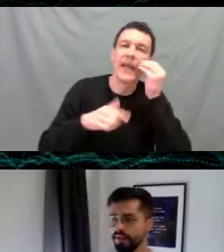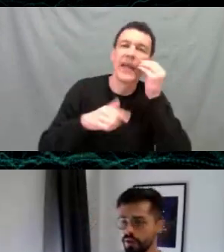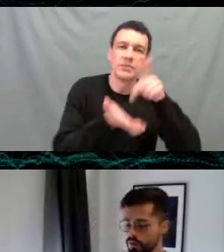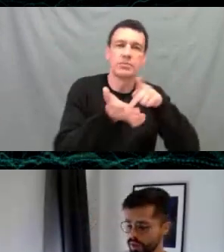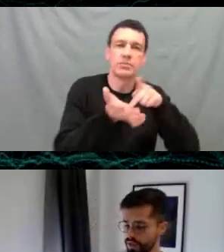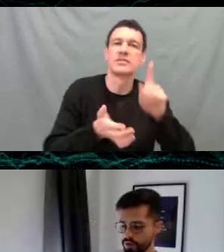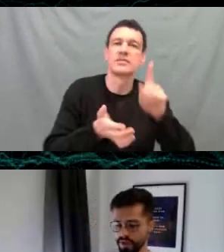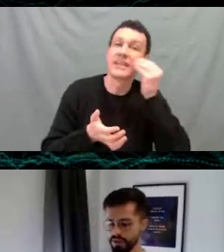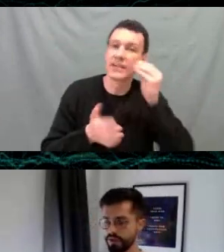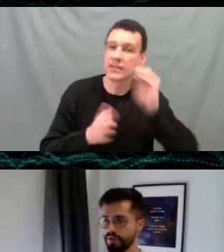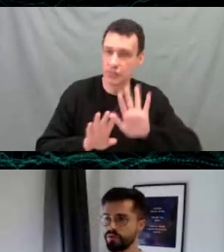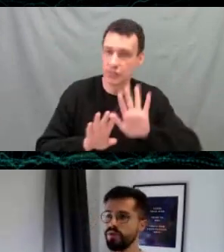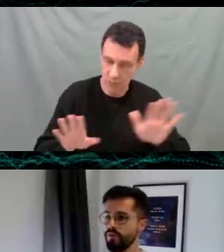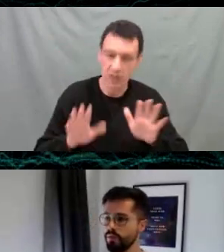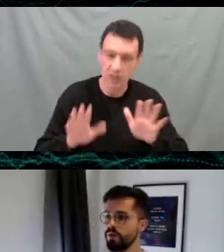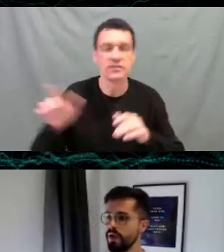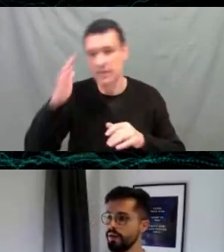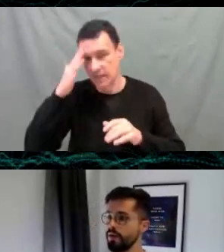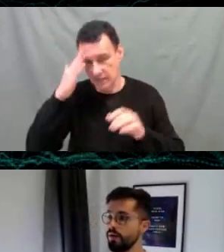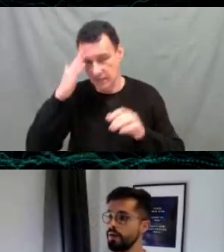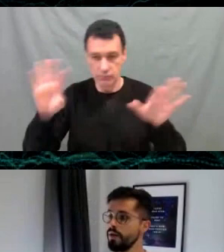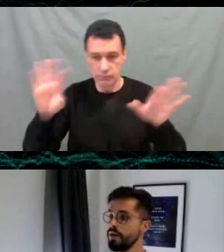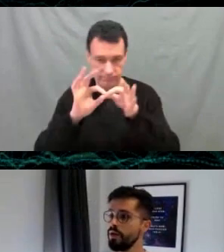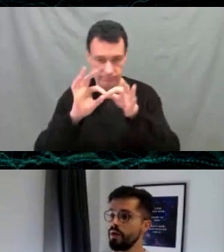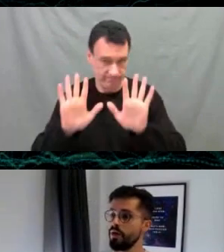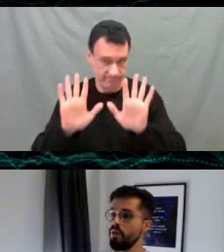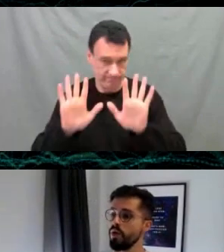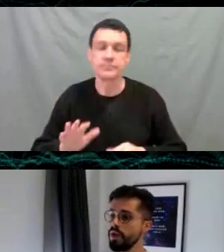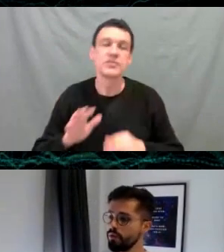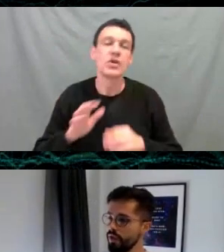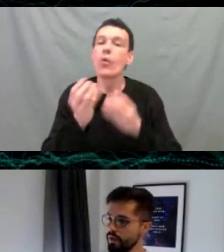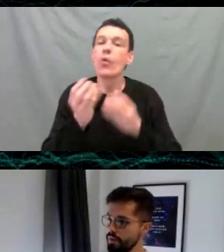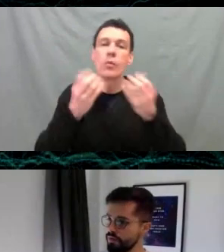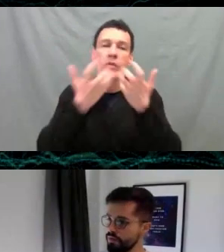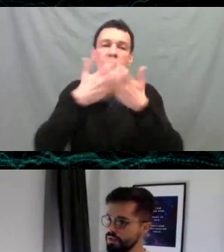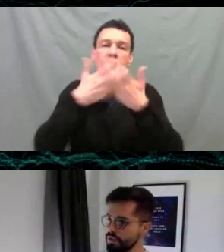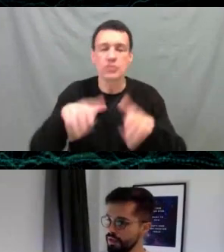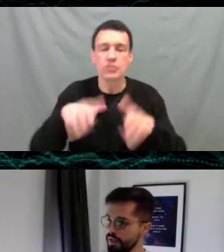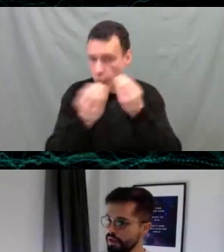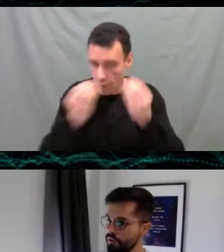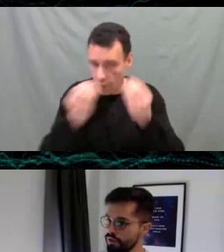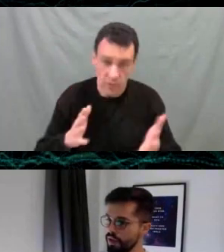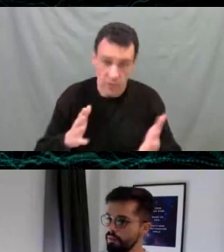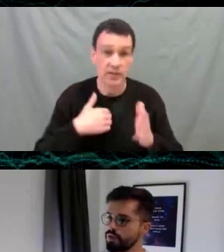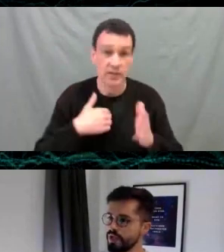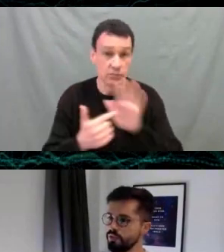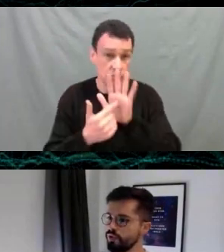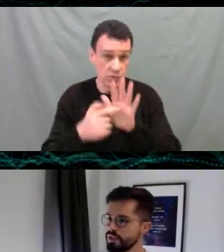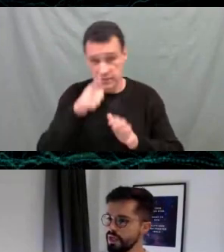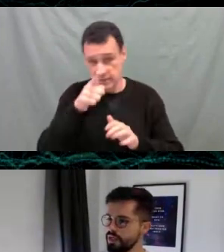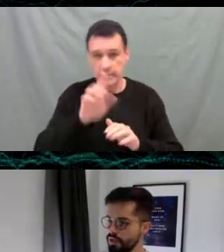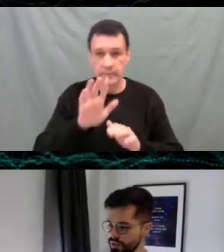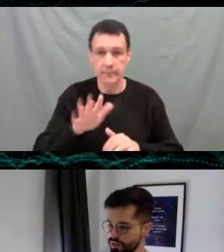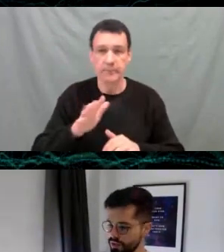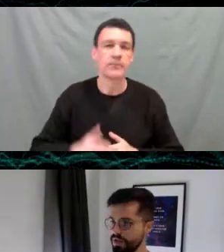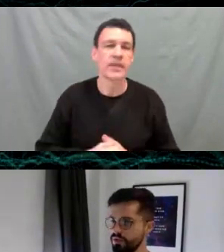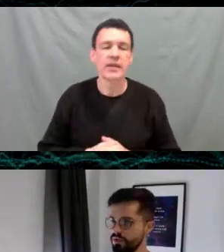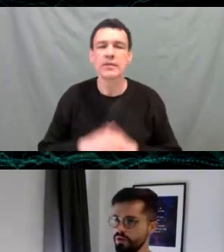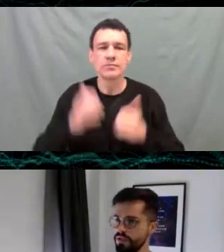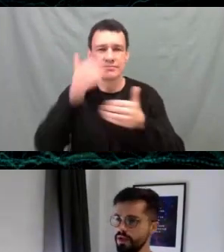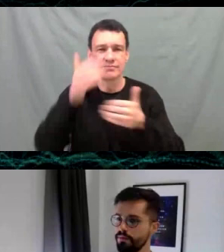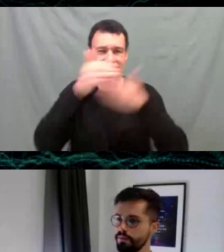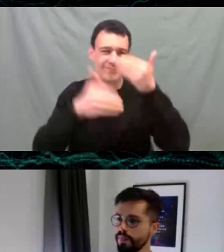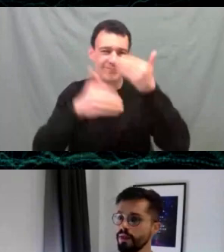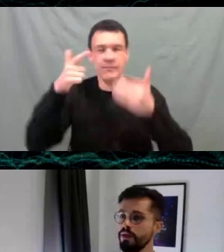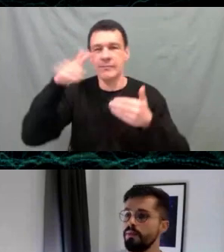E então comecei como aqueles que vai funcionar vamos dar uma olhada aqui ó o quê que eu tenho aqui para vocês eu vou até vou mostrar no outro slide que eu